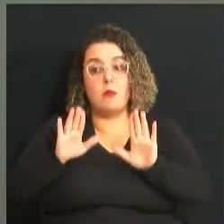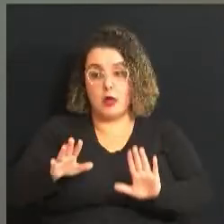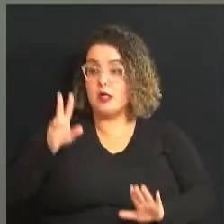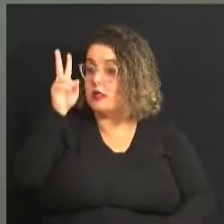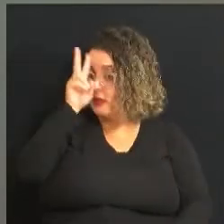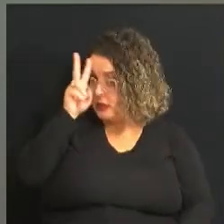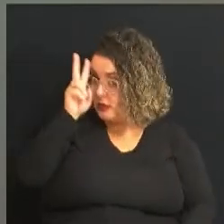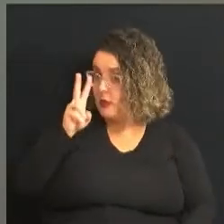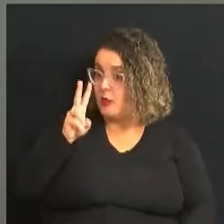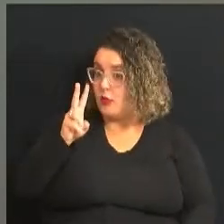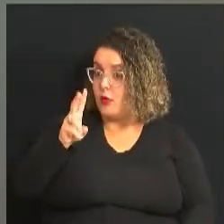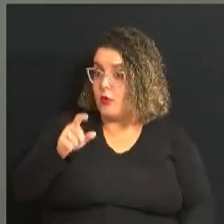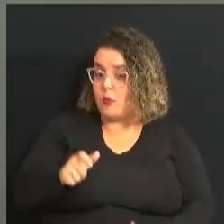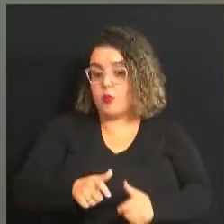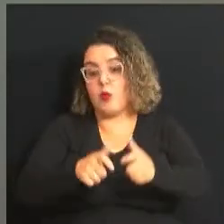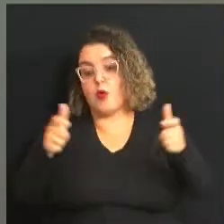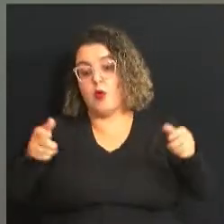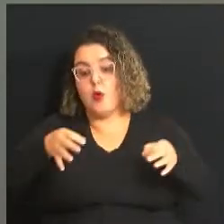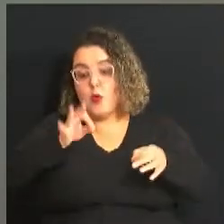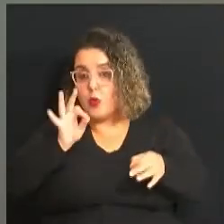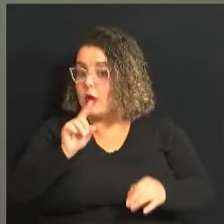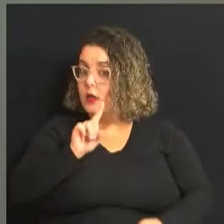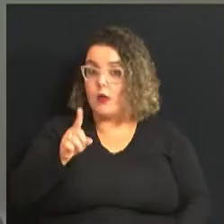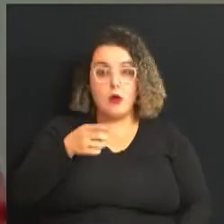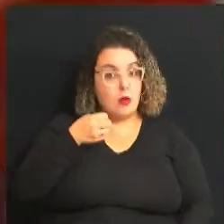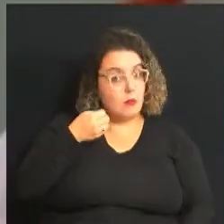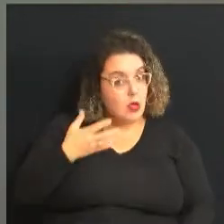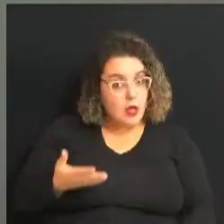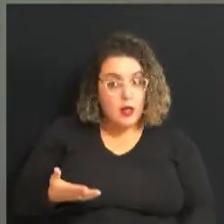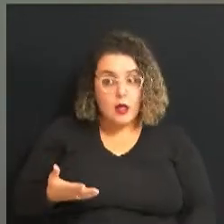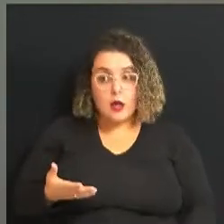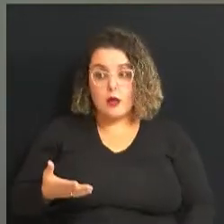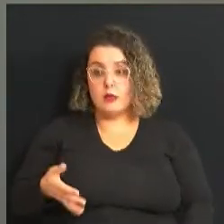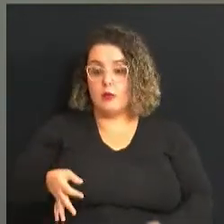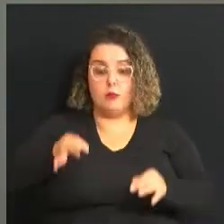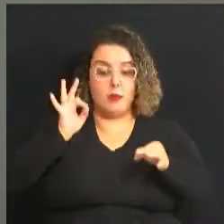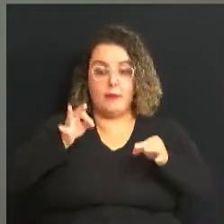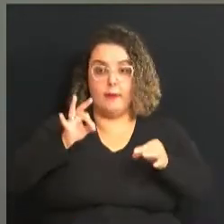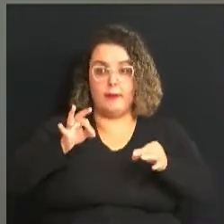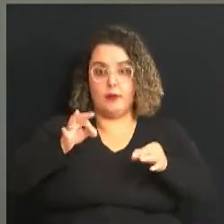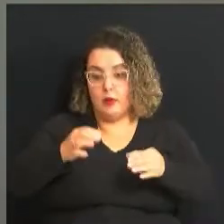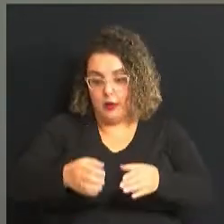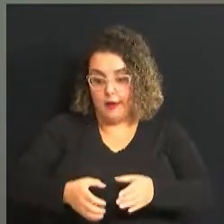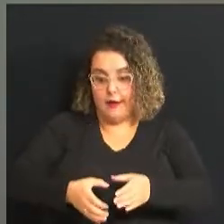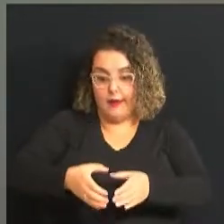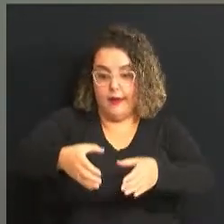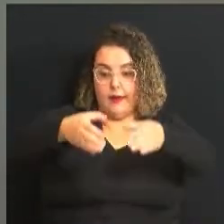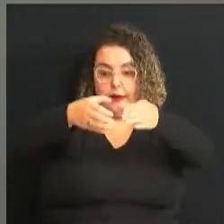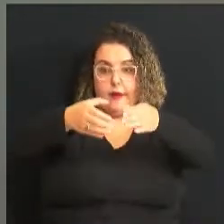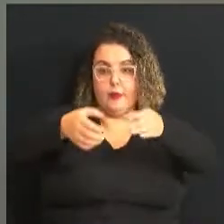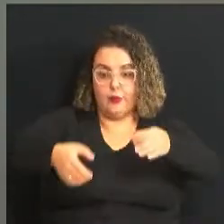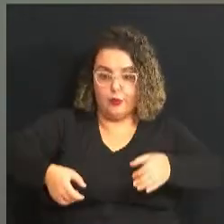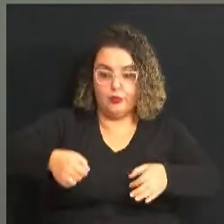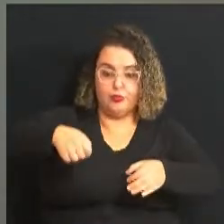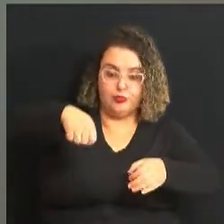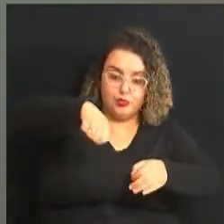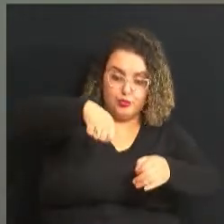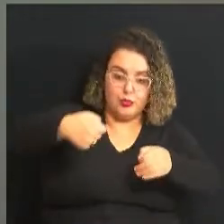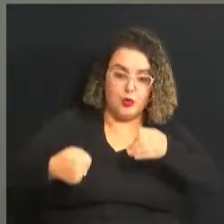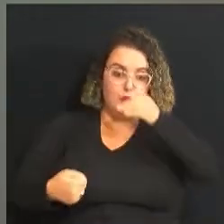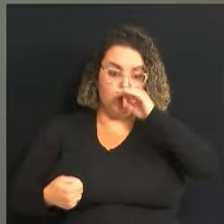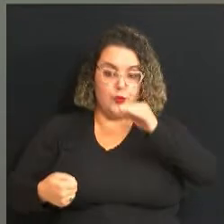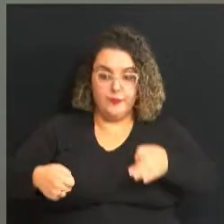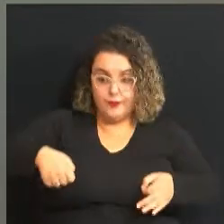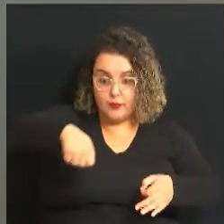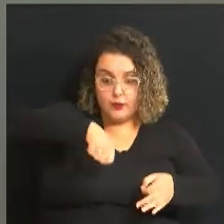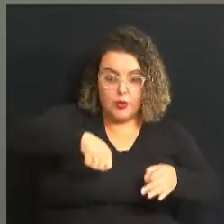o exagero não faz bem, né? Então, você exagerar, tomar aquela garrafa de café no decorrer do dia, isso realmente